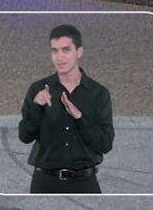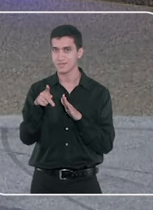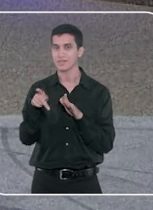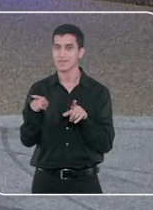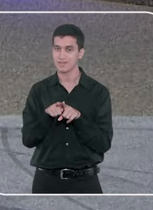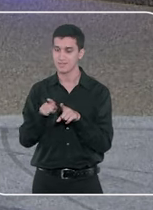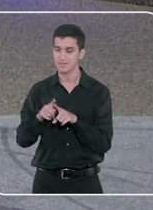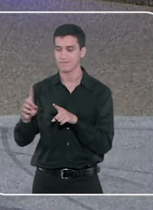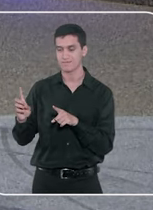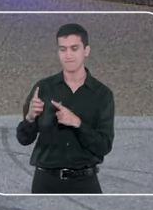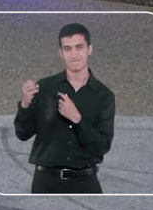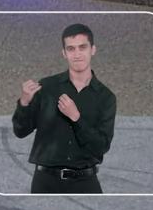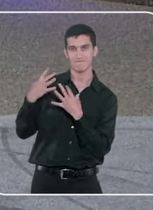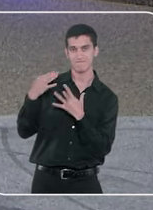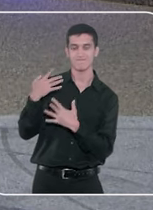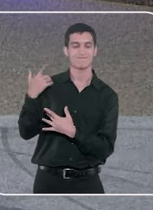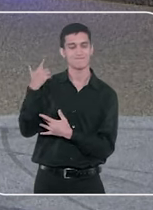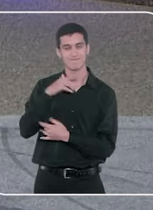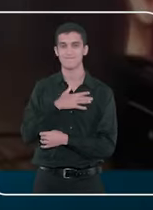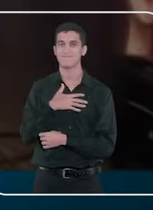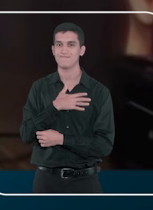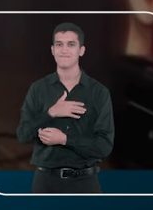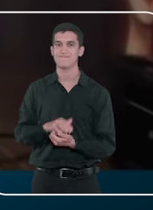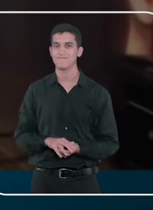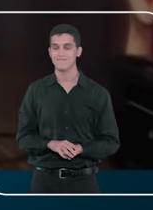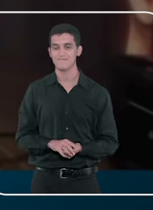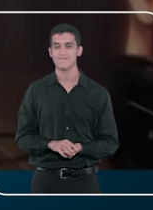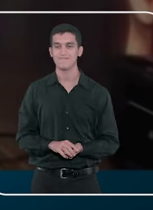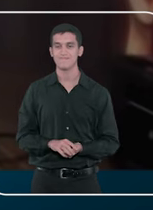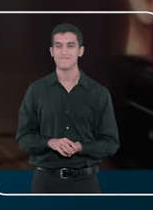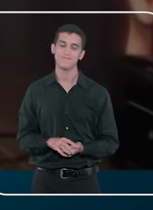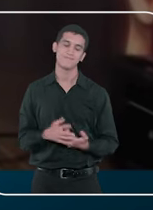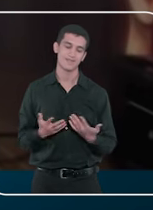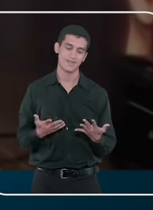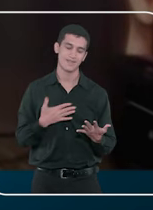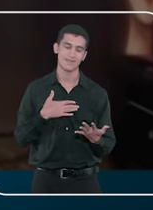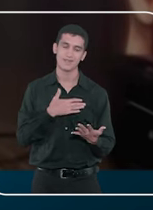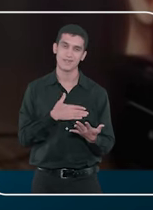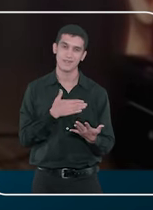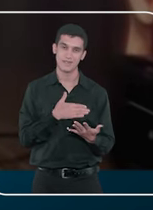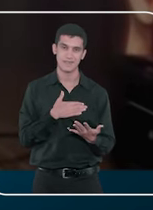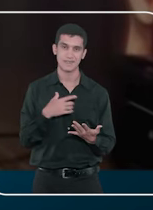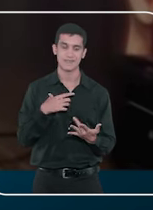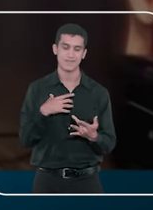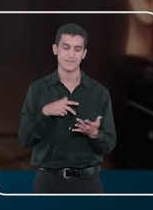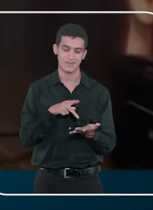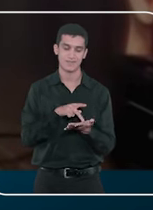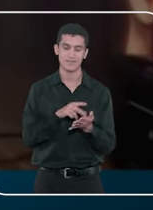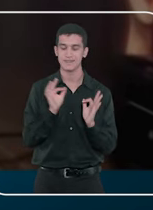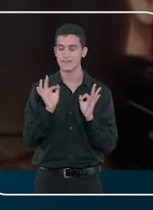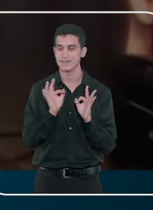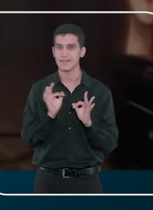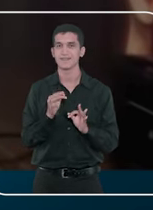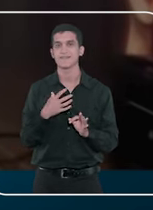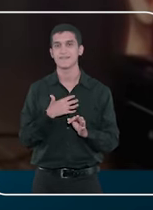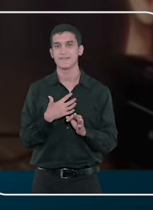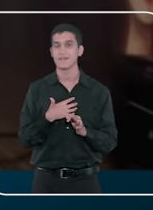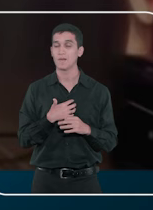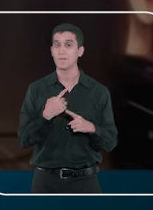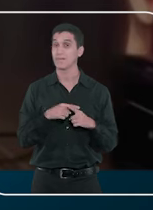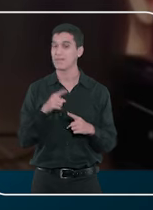pela aula, como eu sempre gosto de ressaltar. É isso, eu que agradeço, estou imensamente feliz. Foi